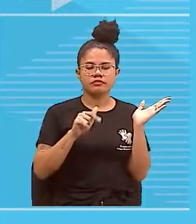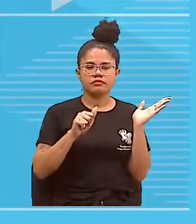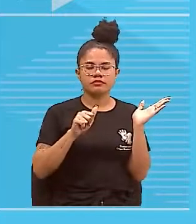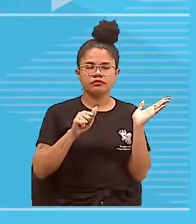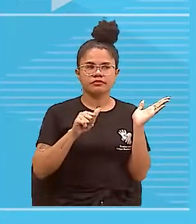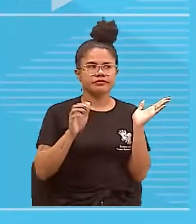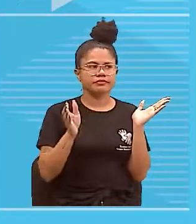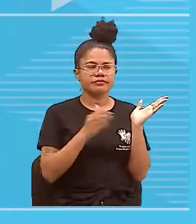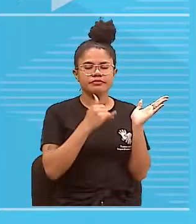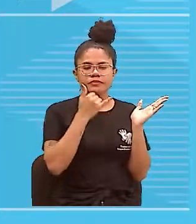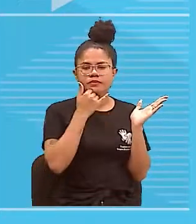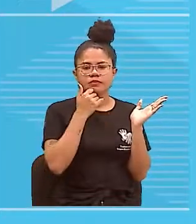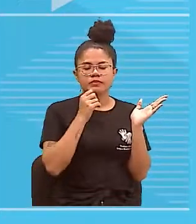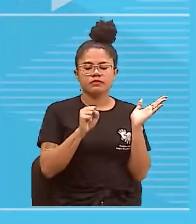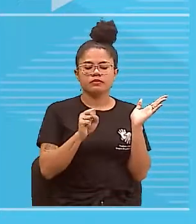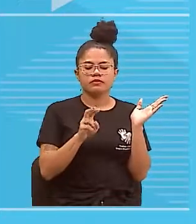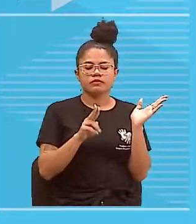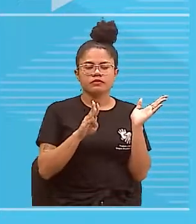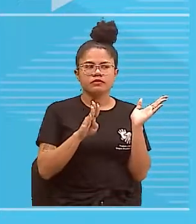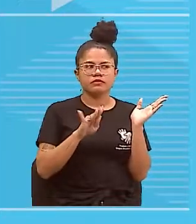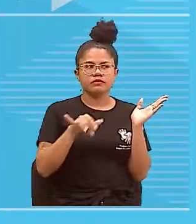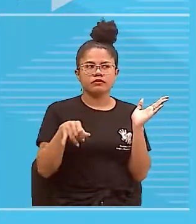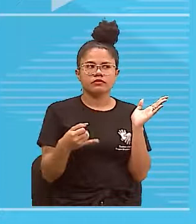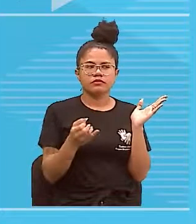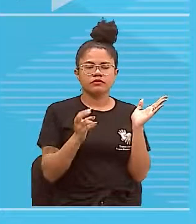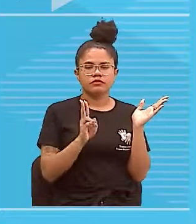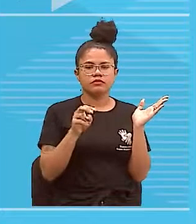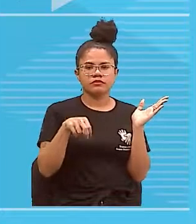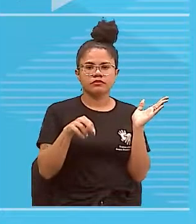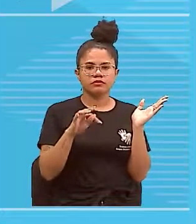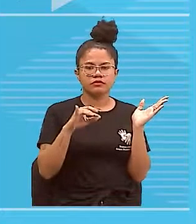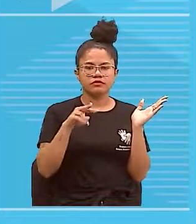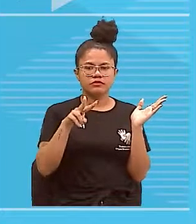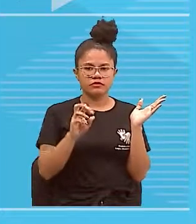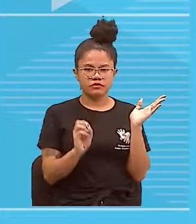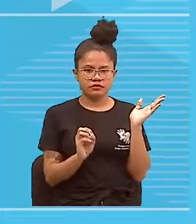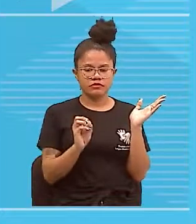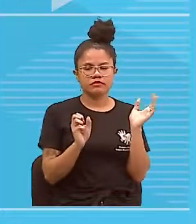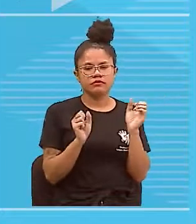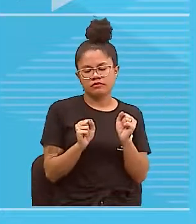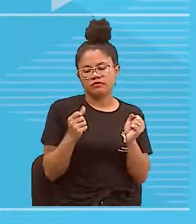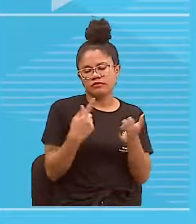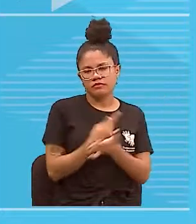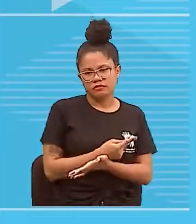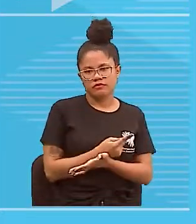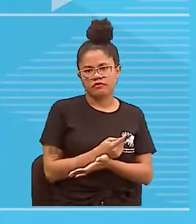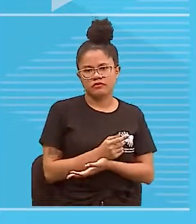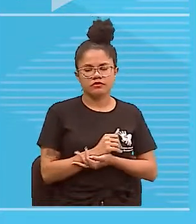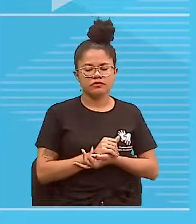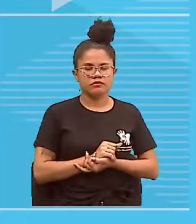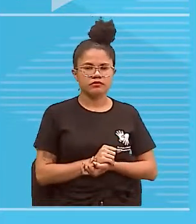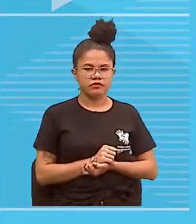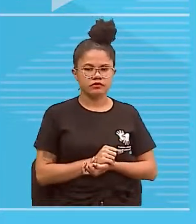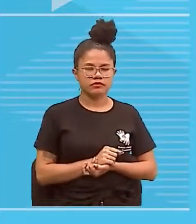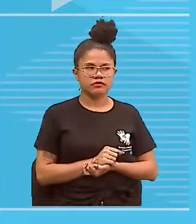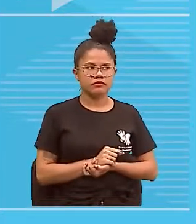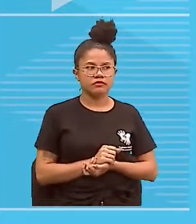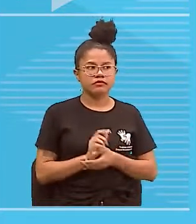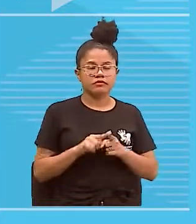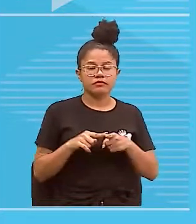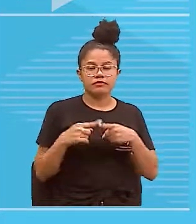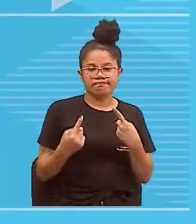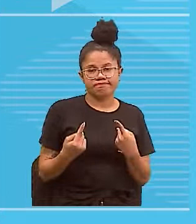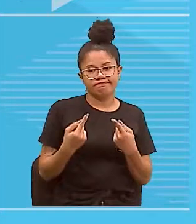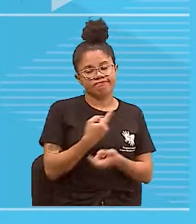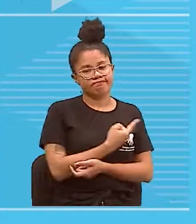uma possibilidade né de algo que pode ou não ocorrer acontecer É mas o